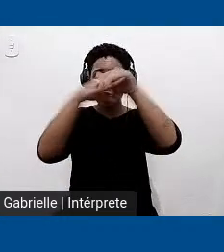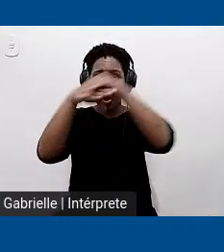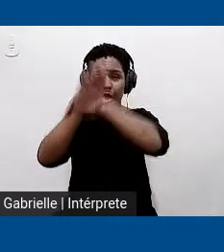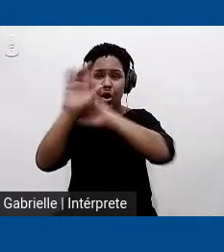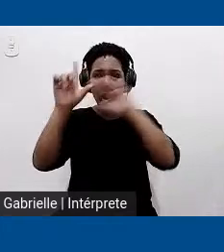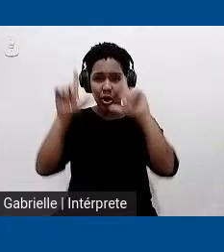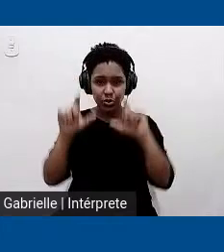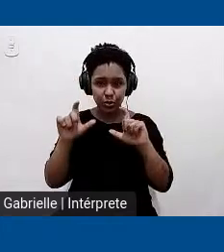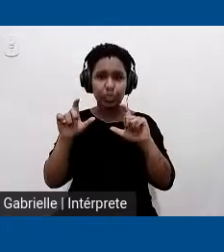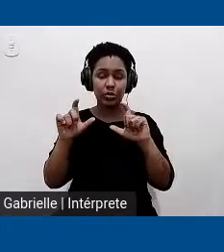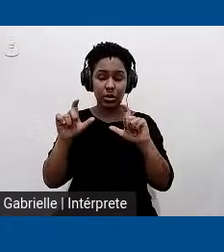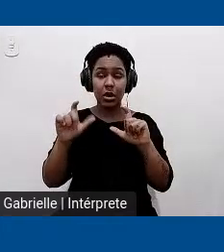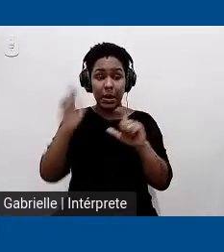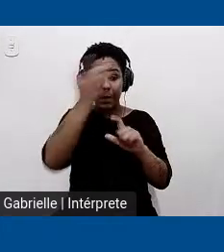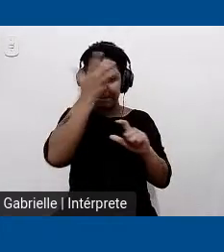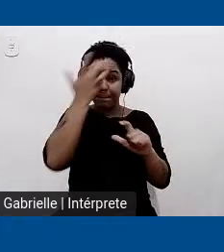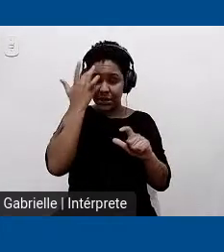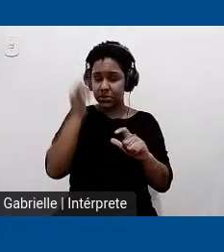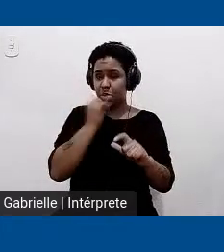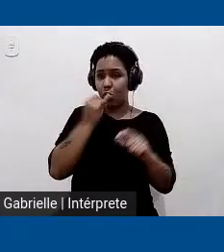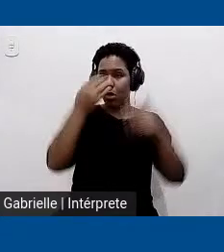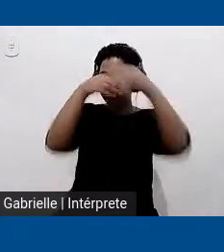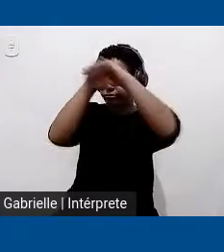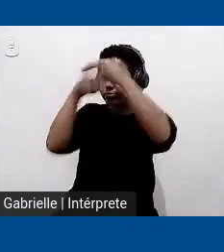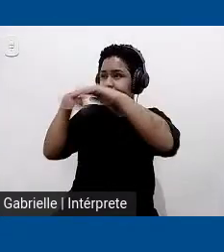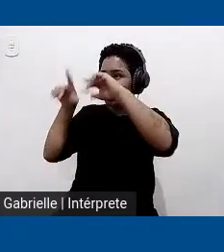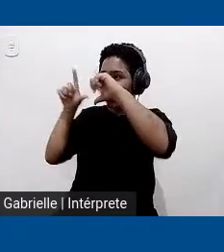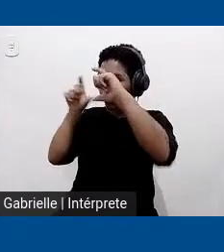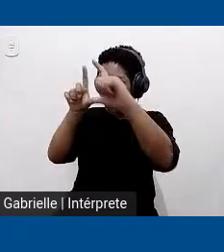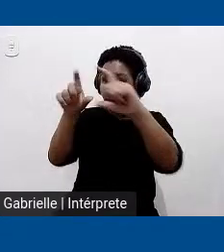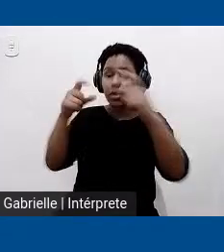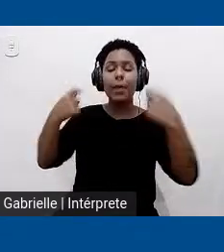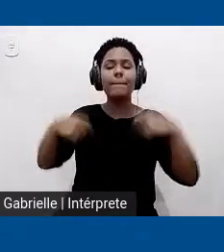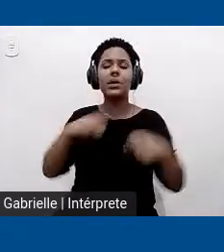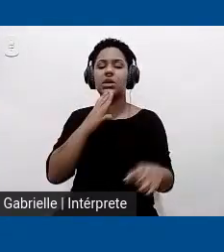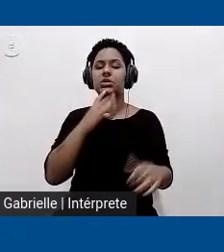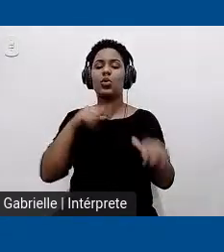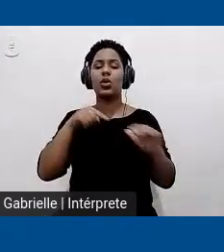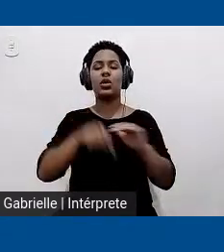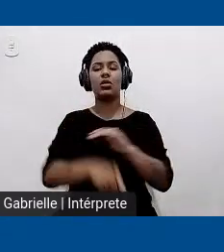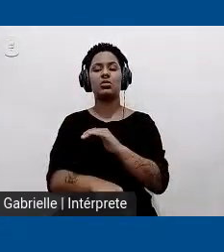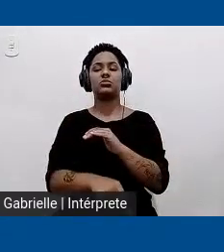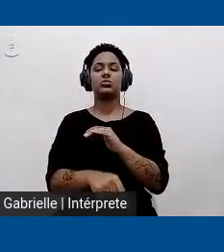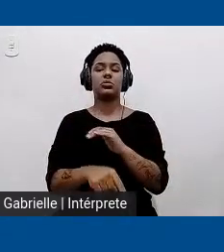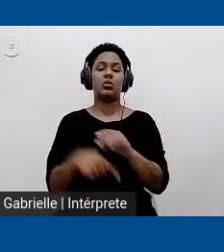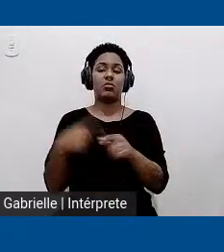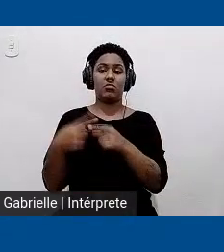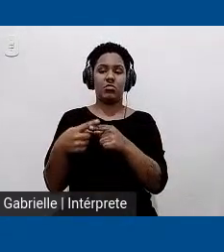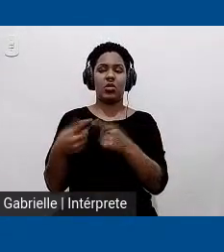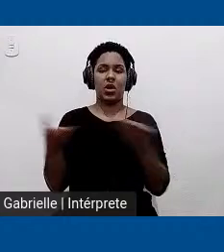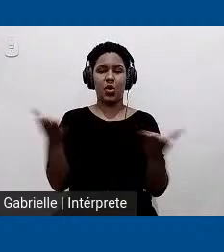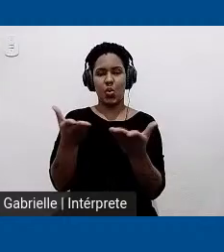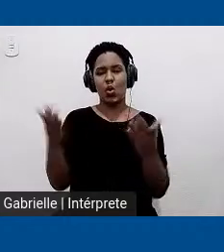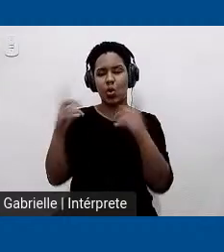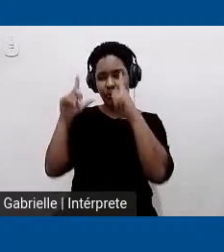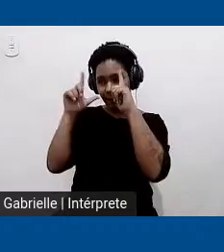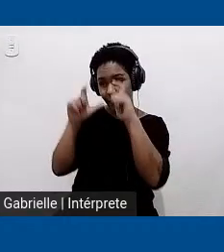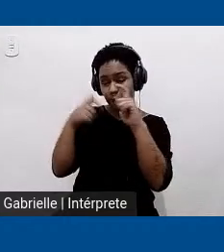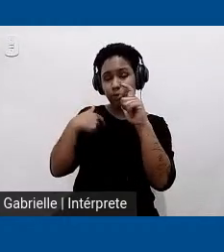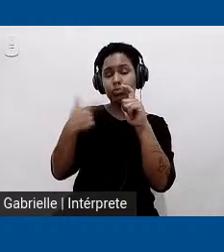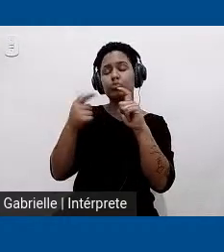né, precisa conhecer a fundo, porque a fotografia hoje